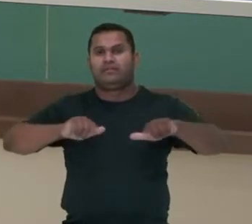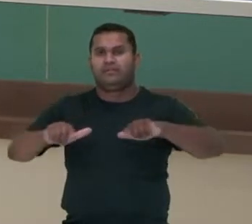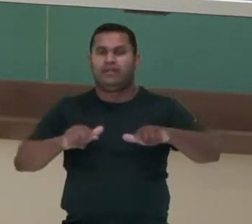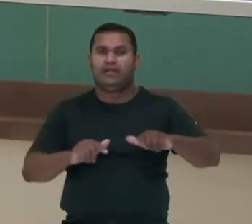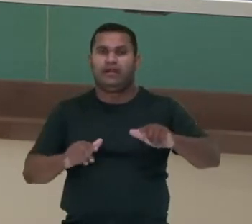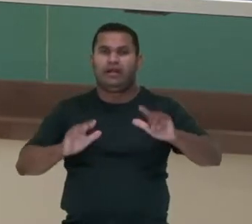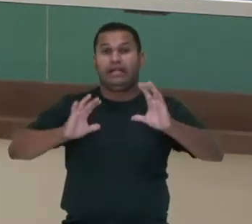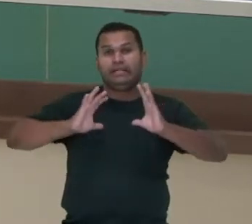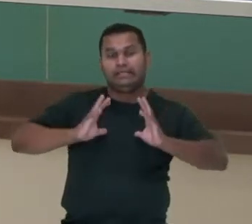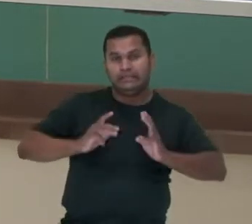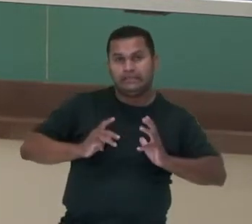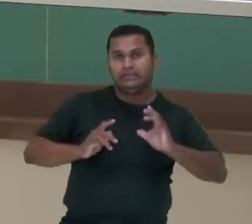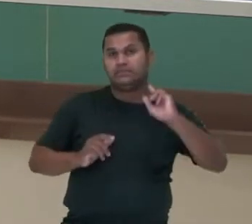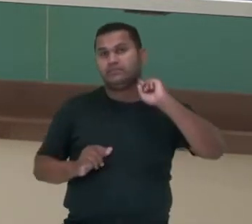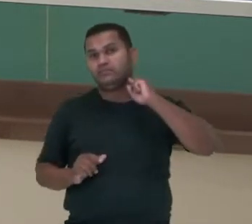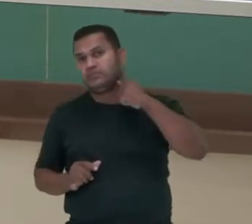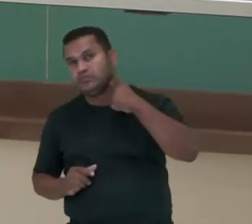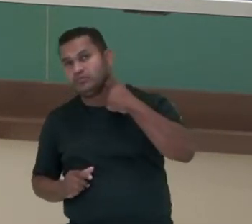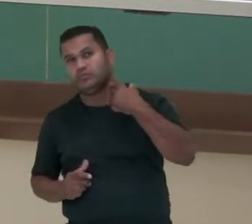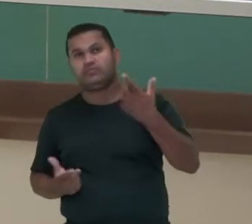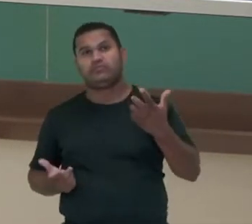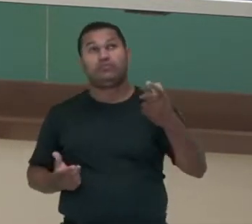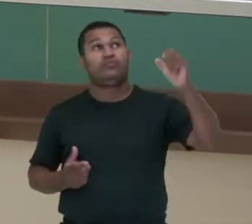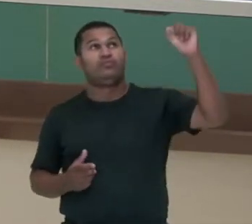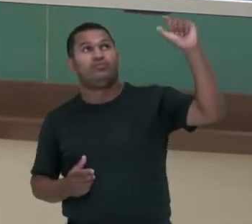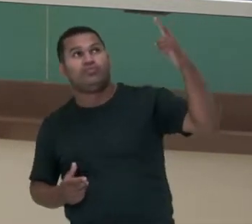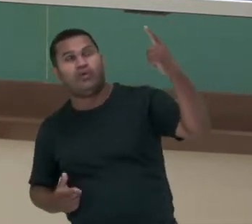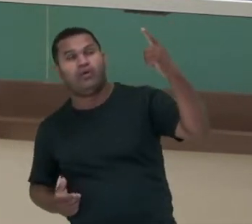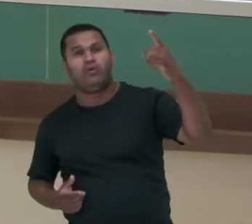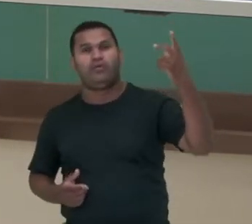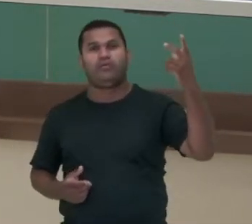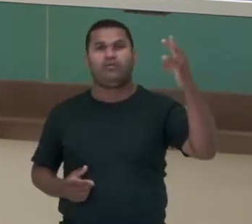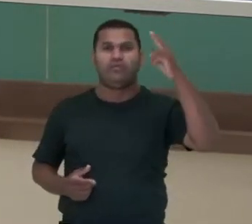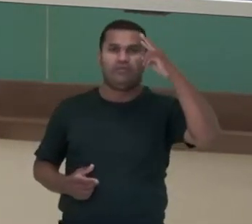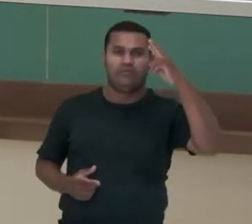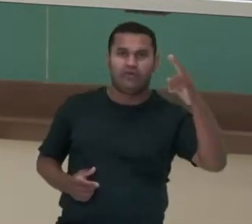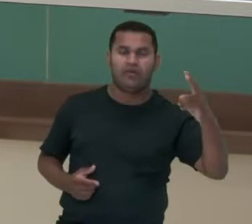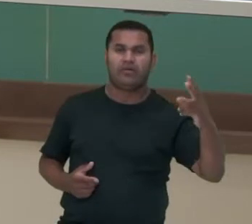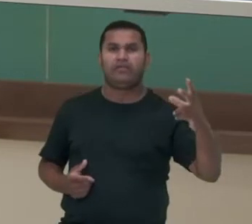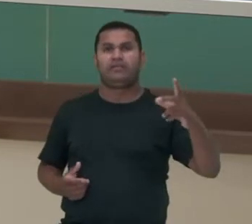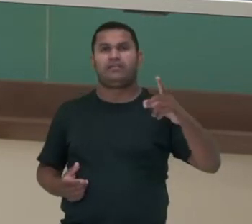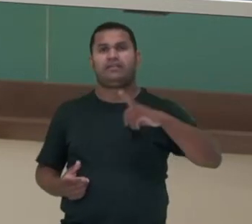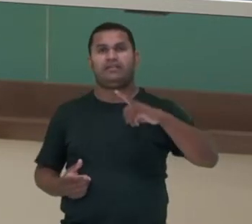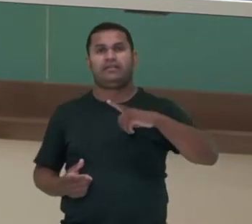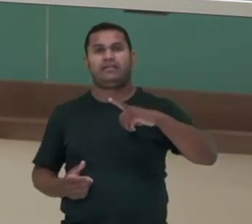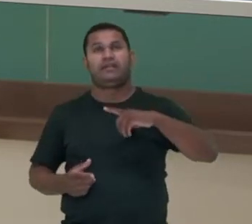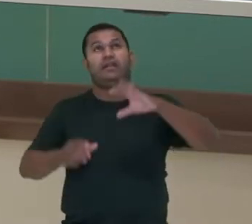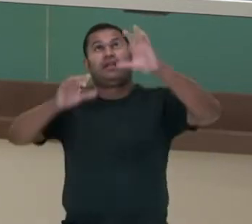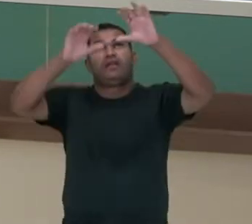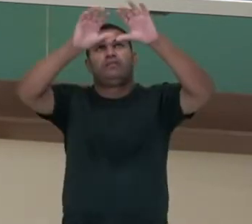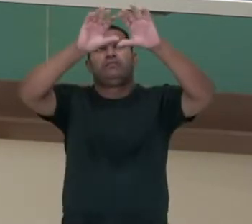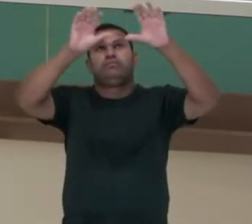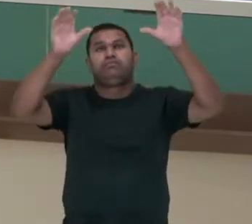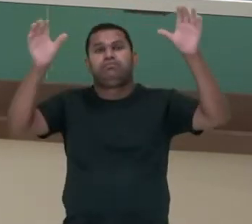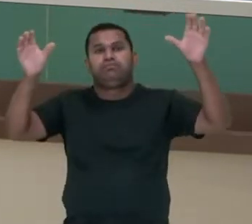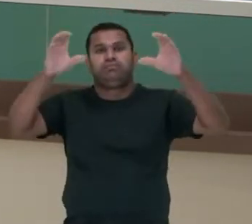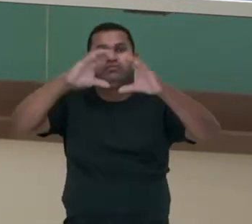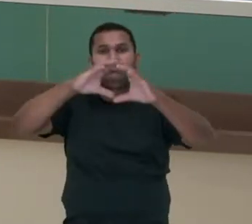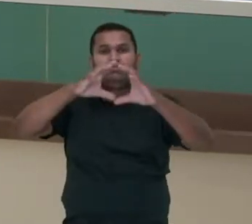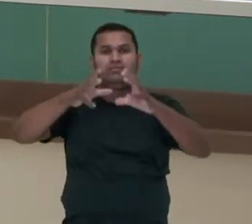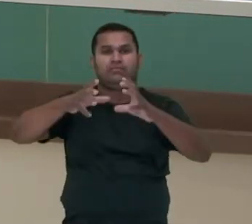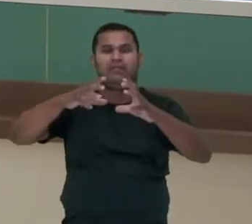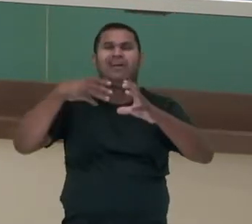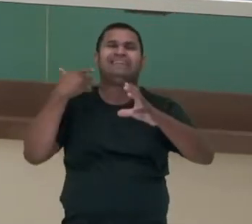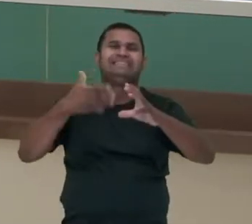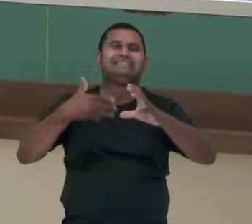não, incidência de sol, efeitos do buraco na camada de ozônio sobre aquela região,